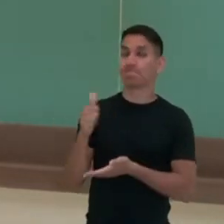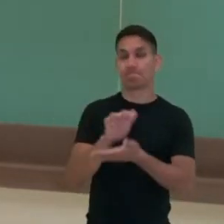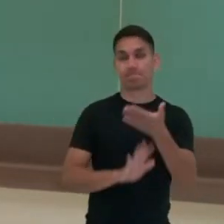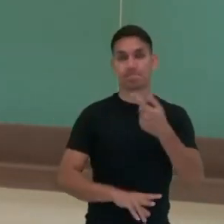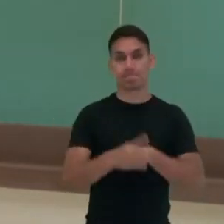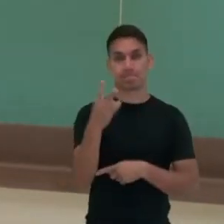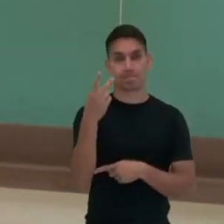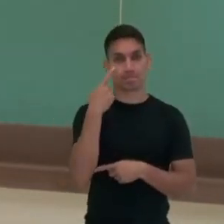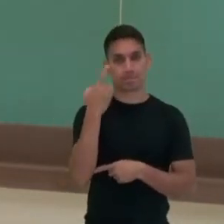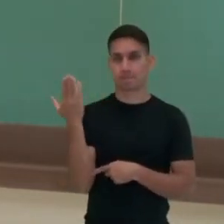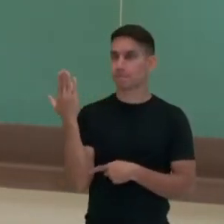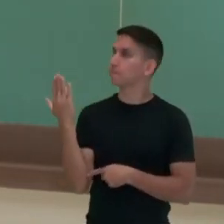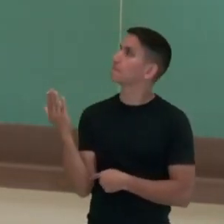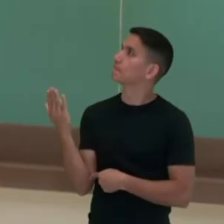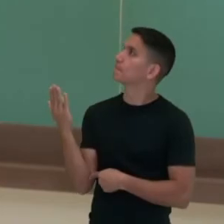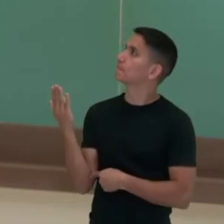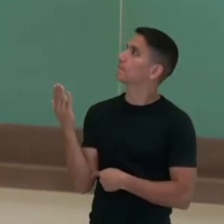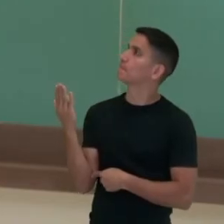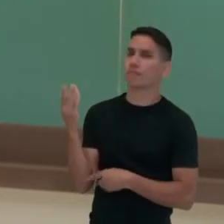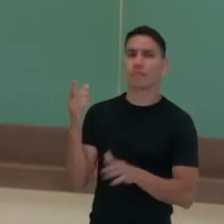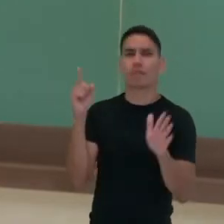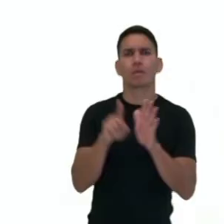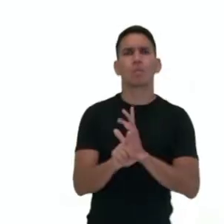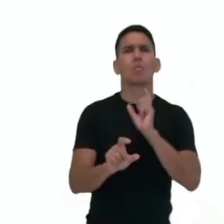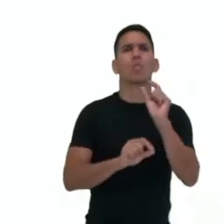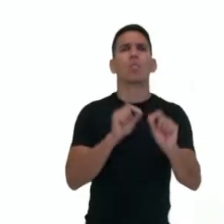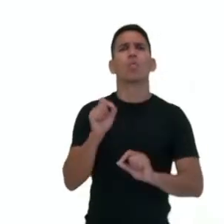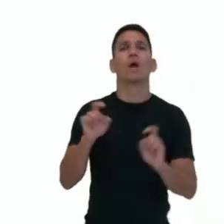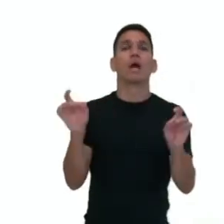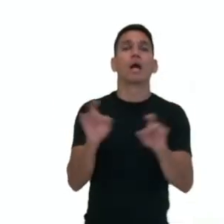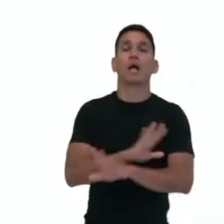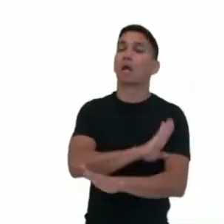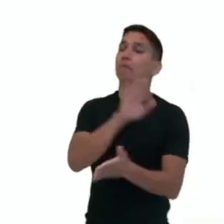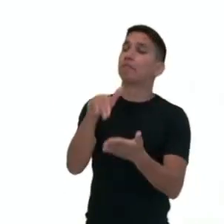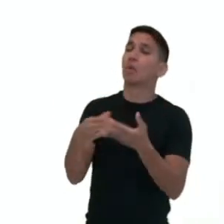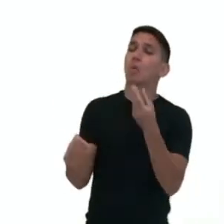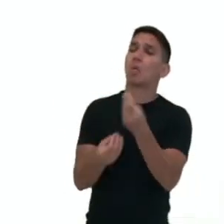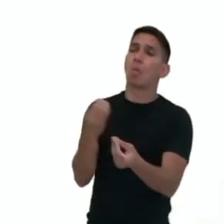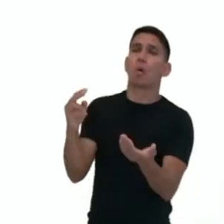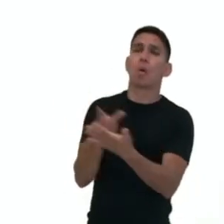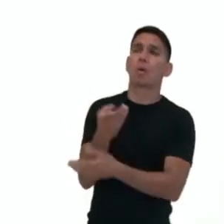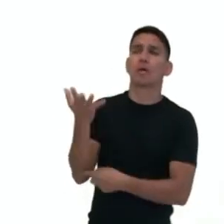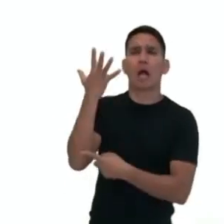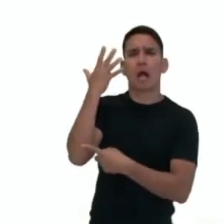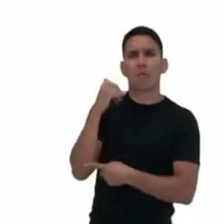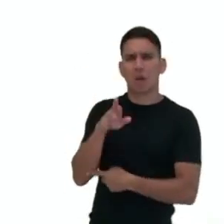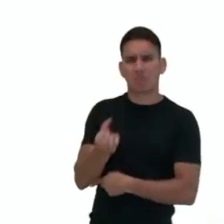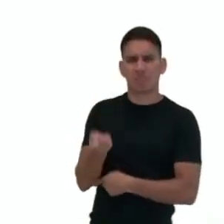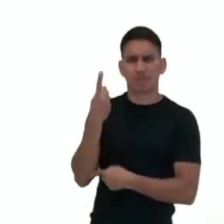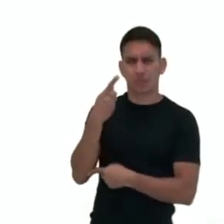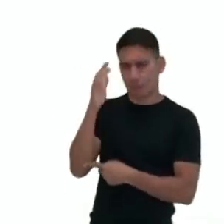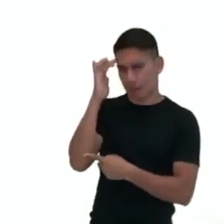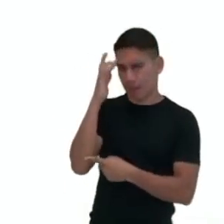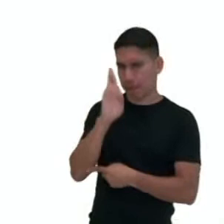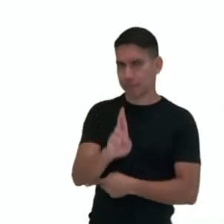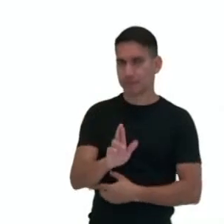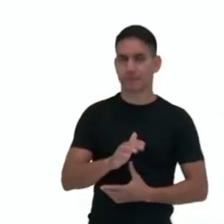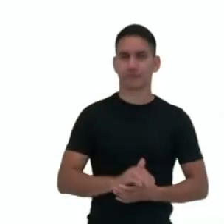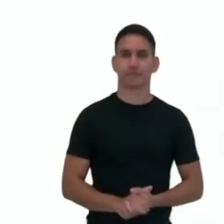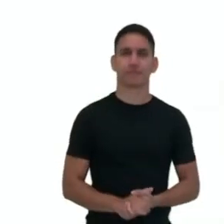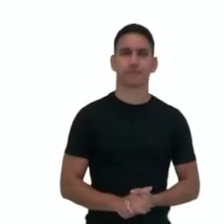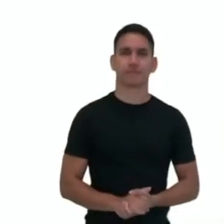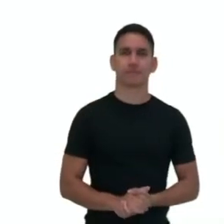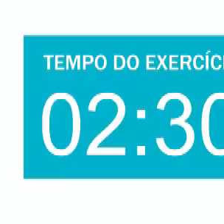Atividade 2, olha lá. Qual foi o desfecho do caos Aquele Animal Estranho? Pense um pouquinho, responda e já voltamos.